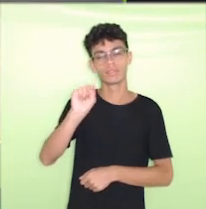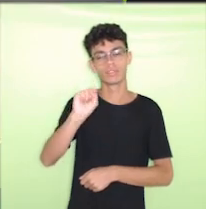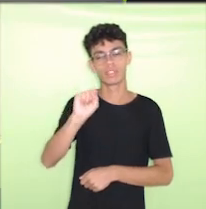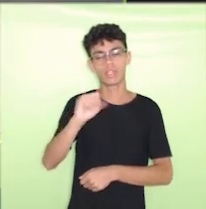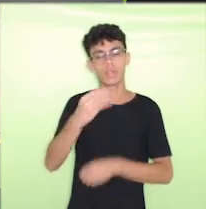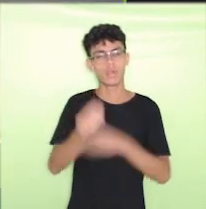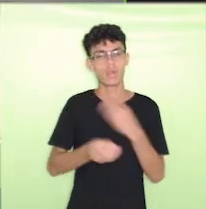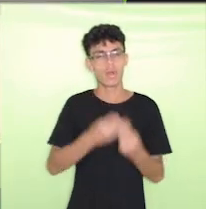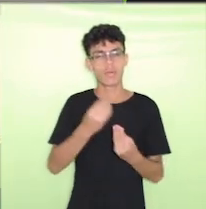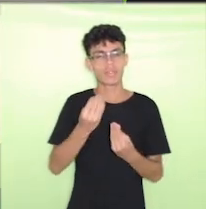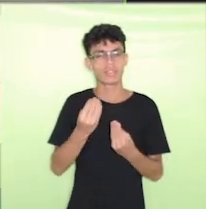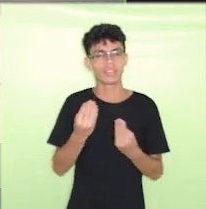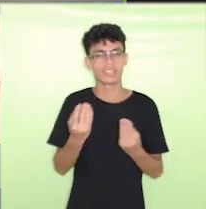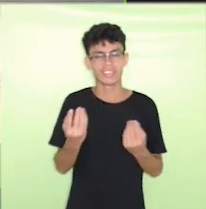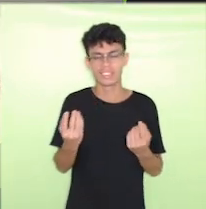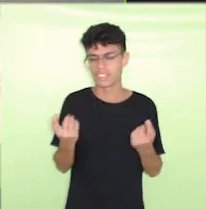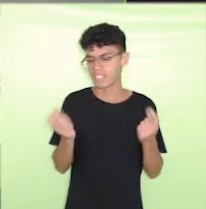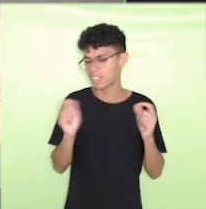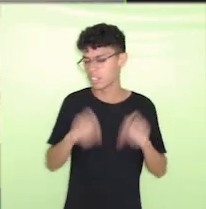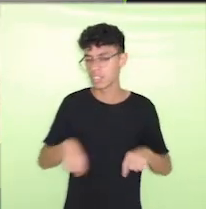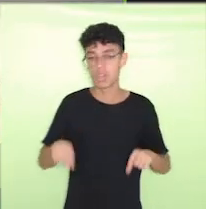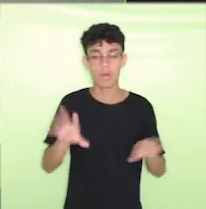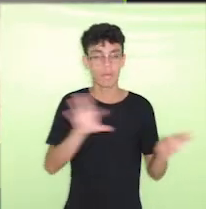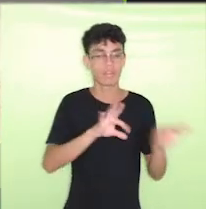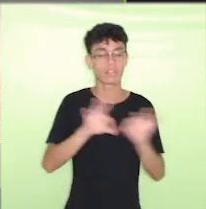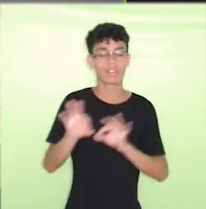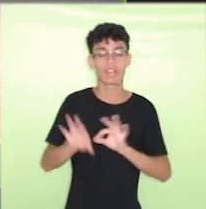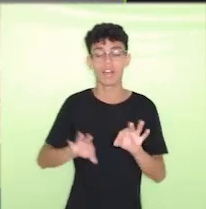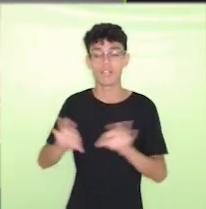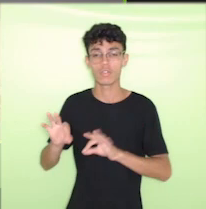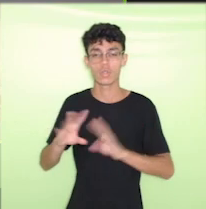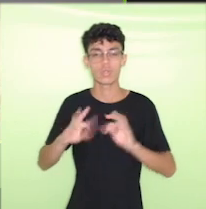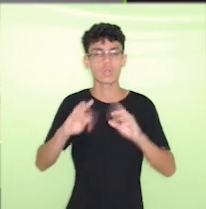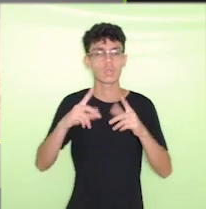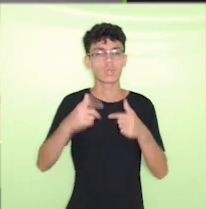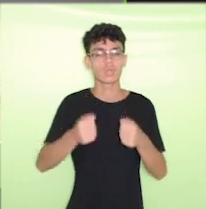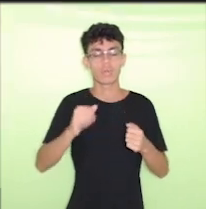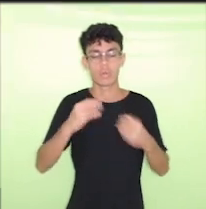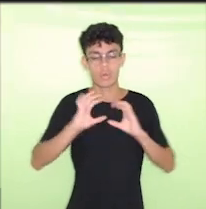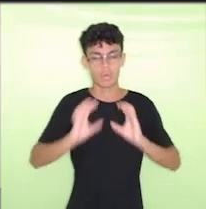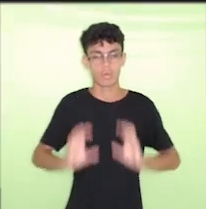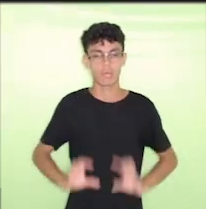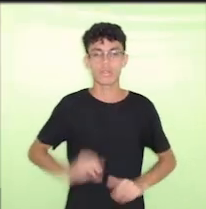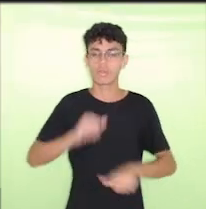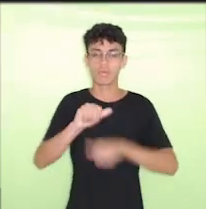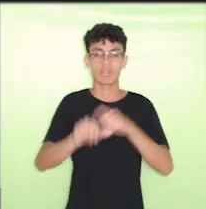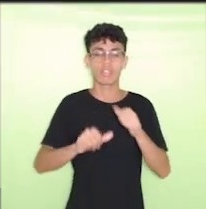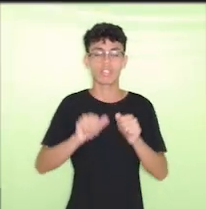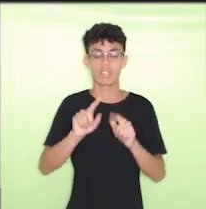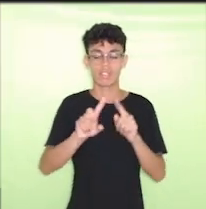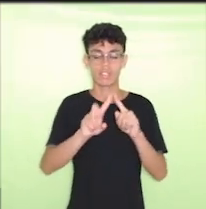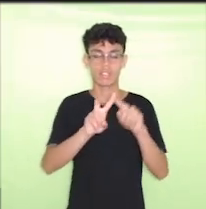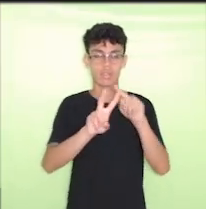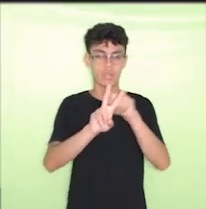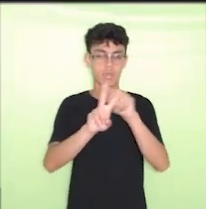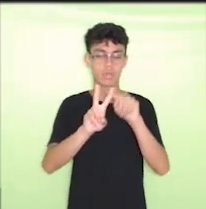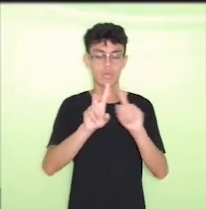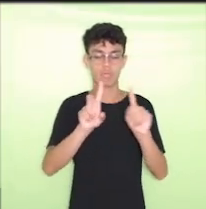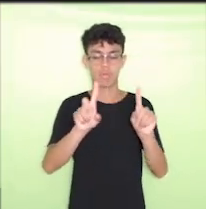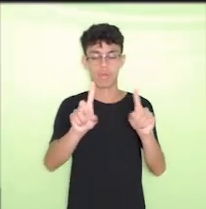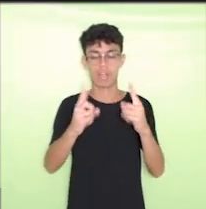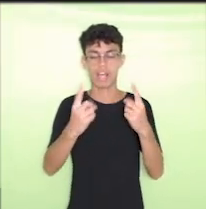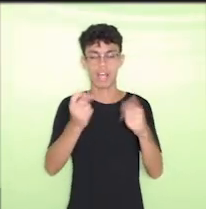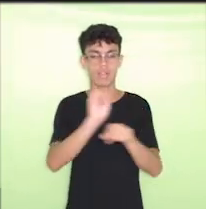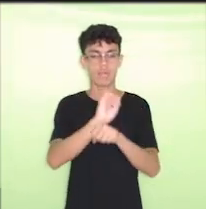impossível. Tudo tinha sido planejado para que nada modificasse o comportamento de Eta e de Zeta. Mas, espera